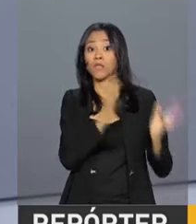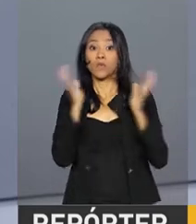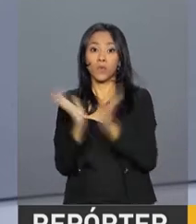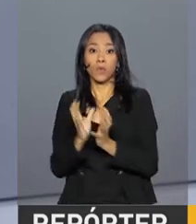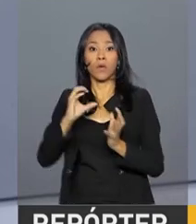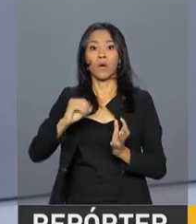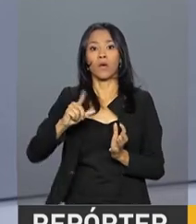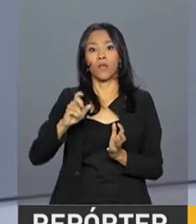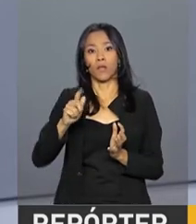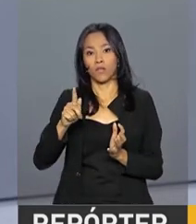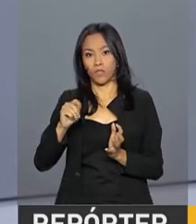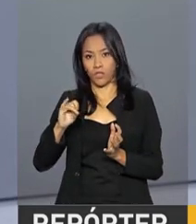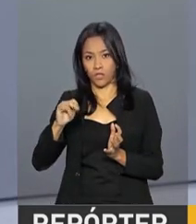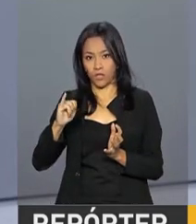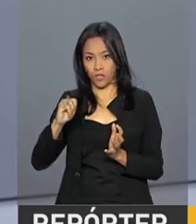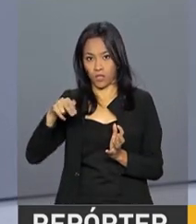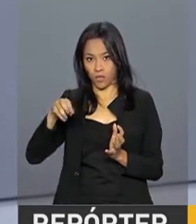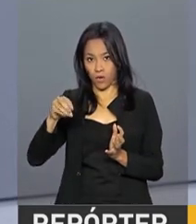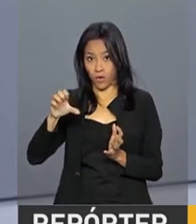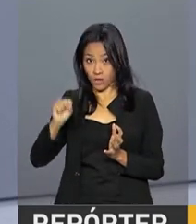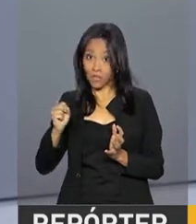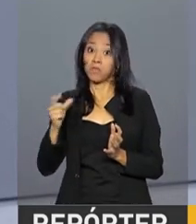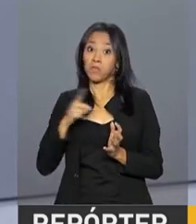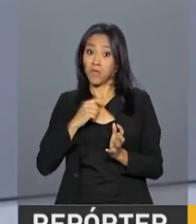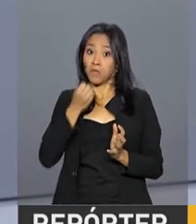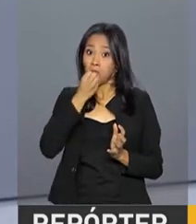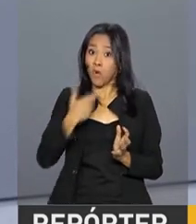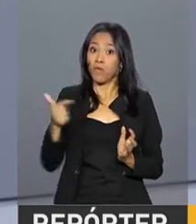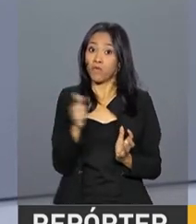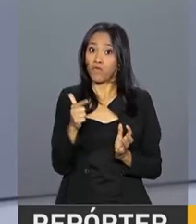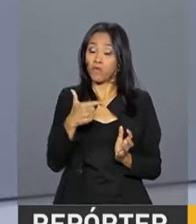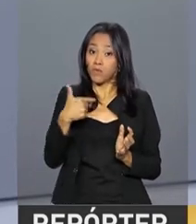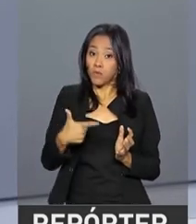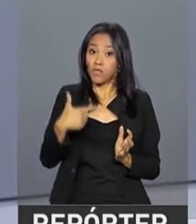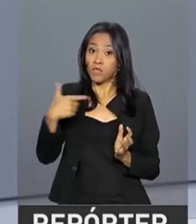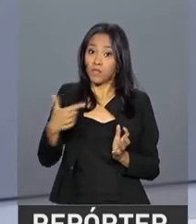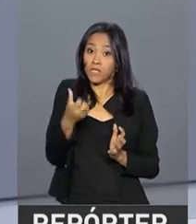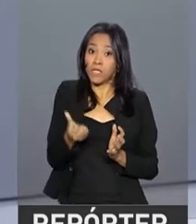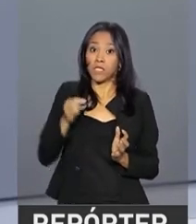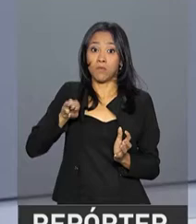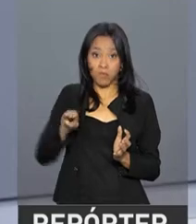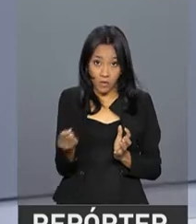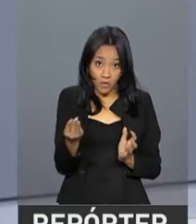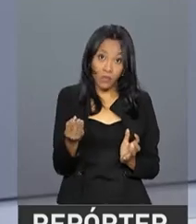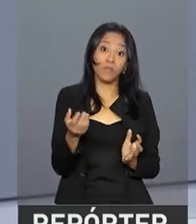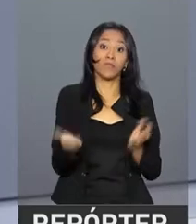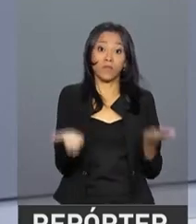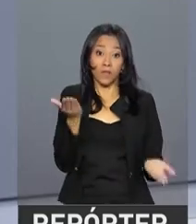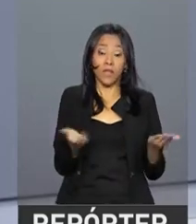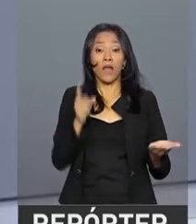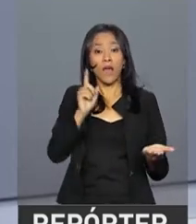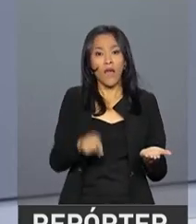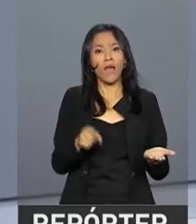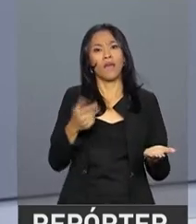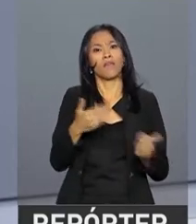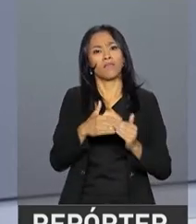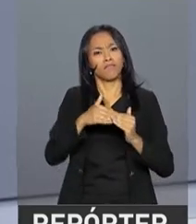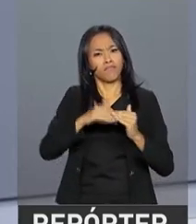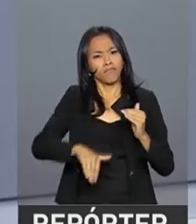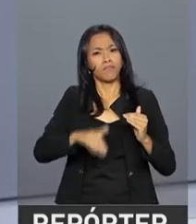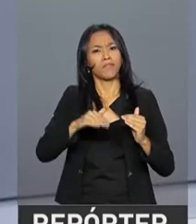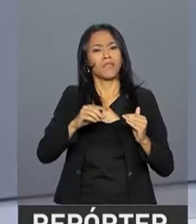226 milhões de toneladas o dado é do ibge o resultado é 6% inferior ao obtido em